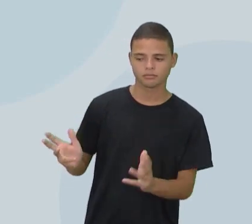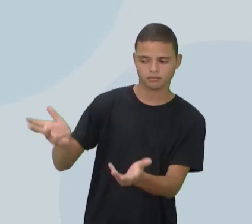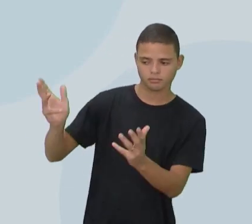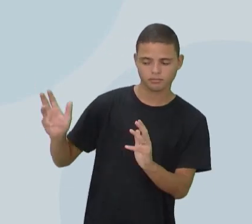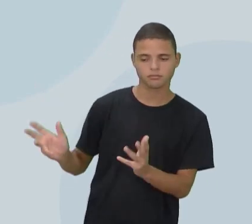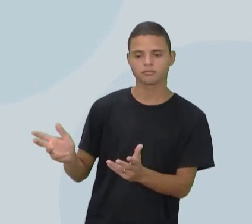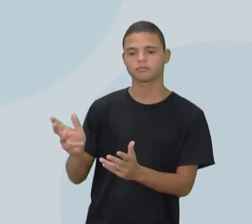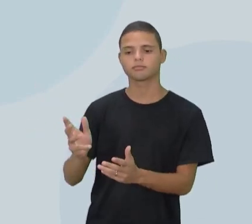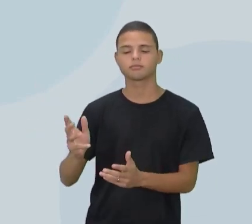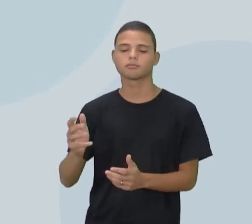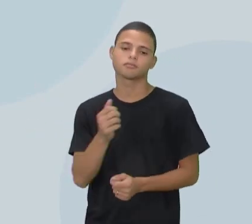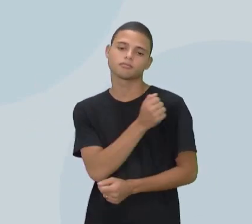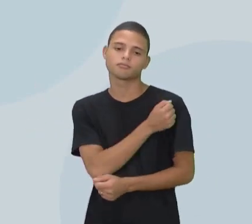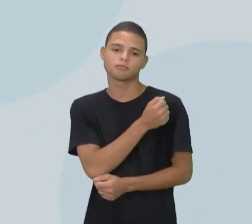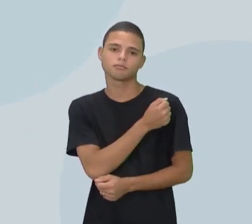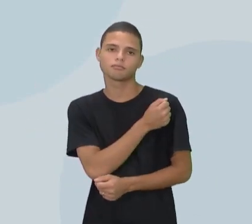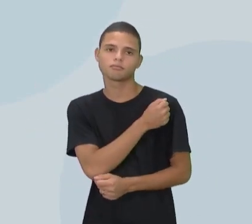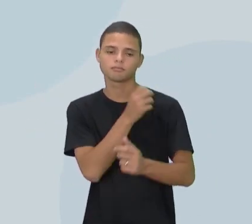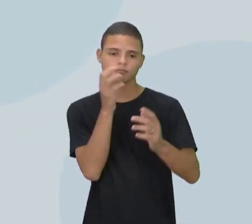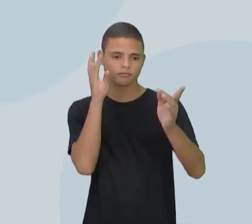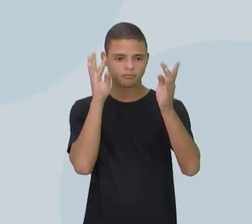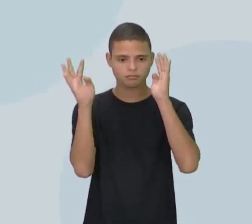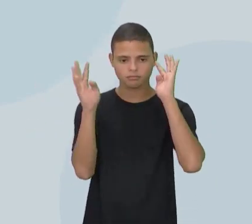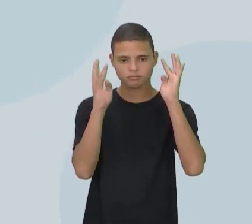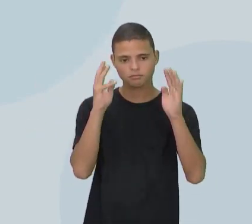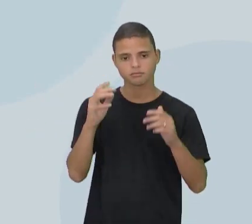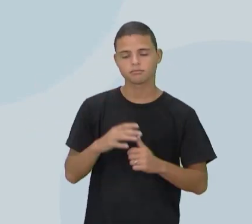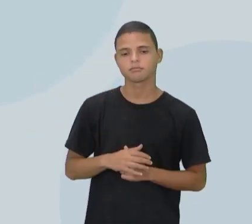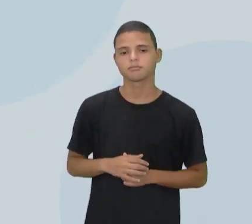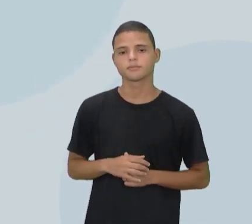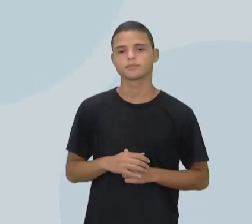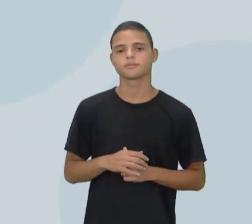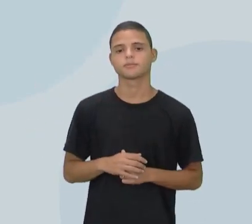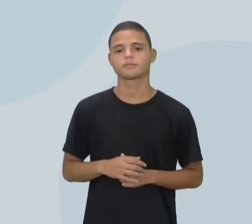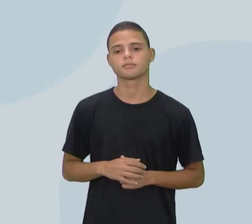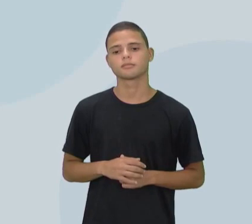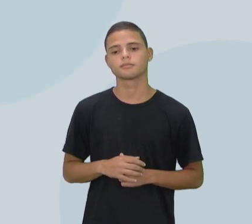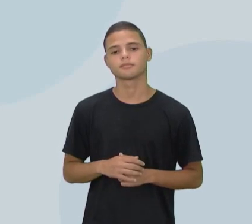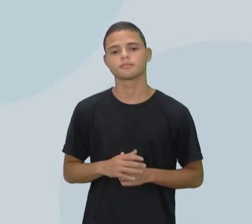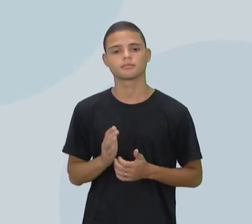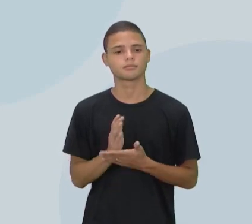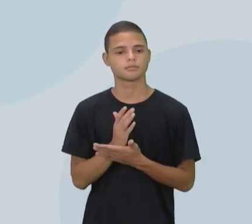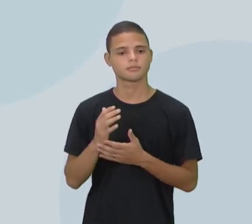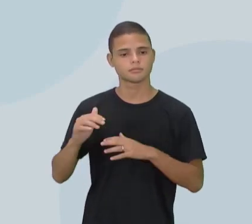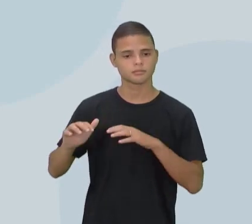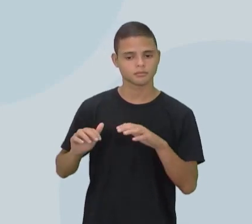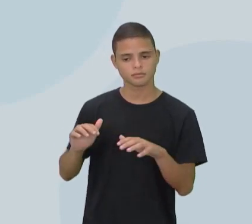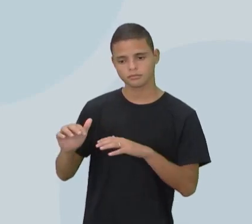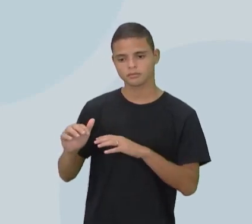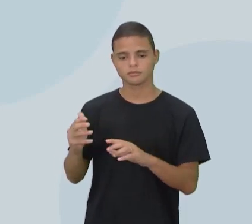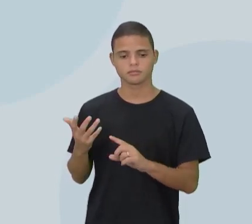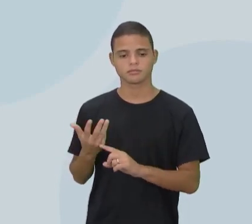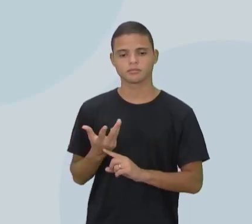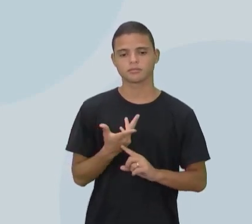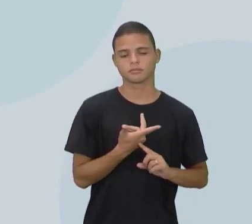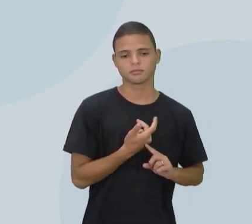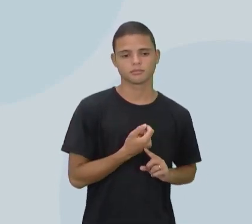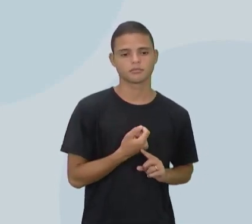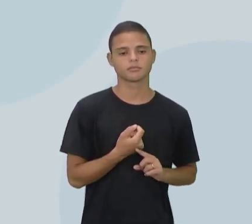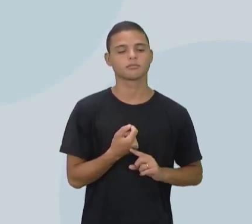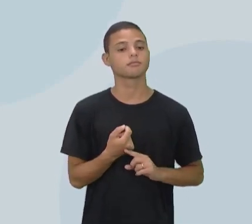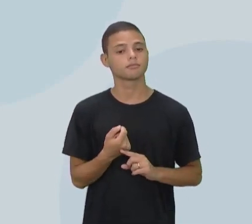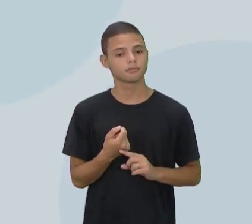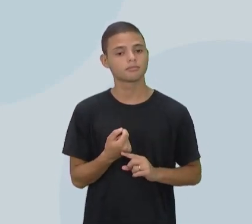elaborando, pensando em utilizar vamos falar assim, os movimentos artísticos aí, e